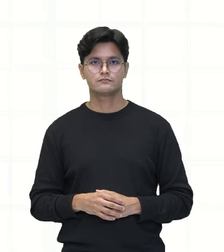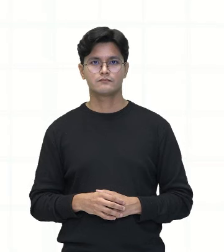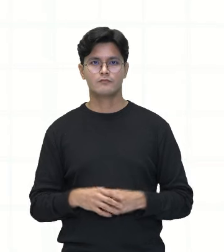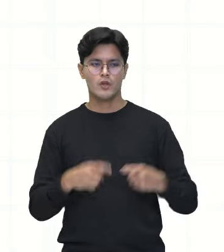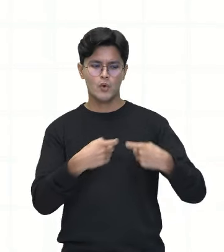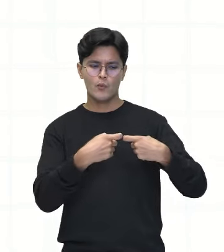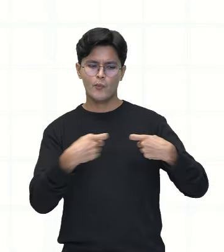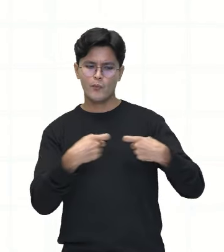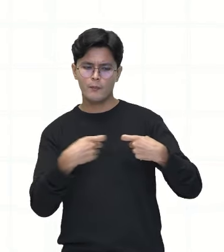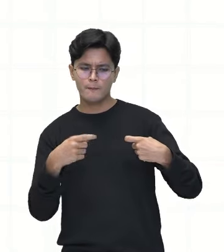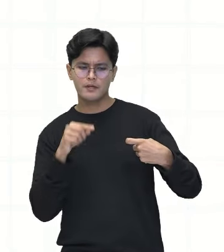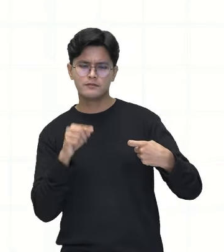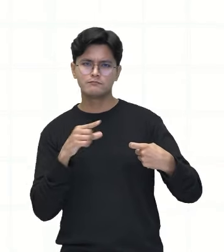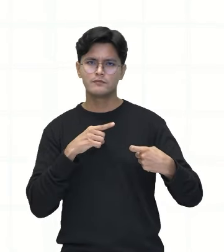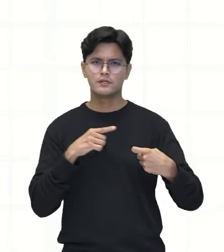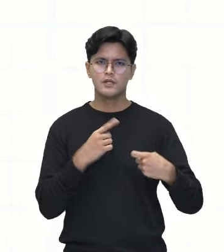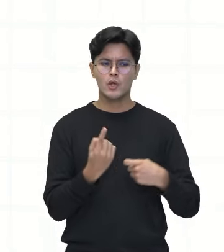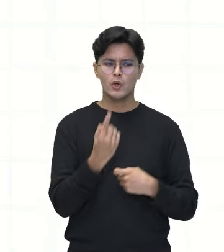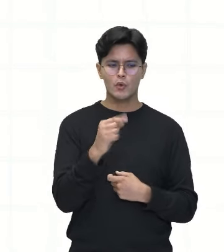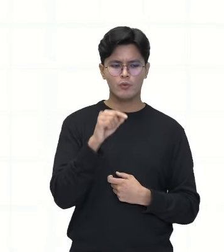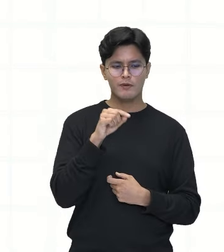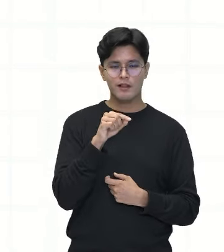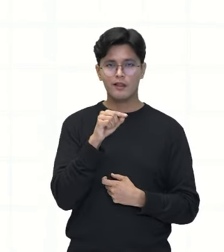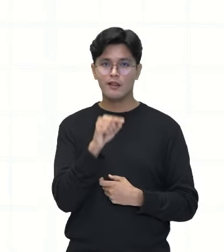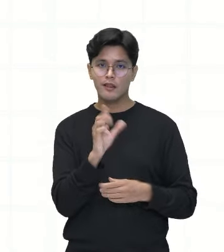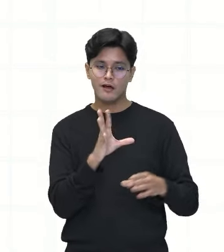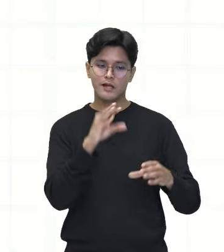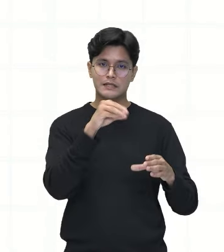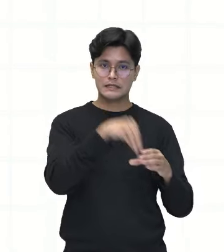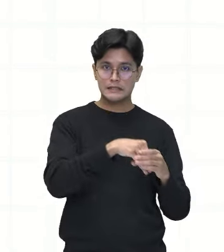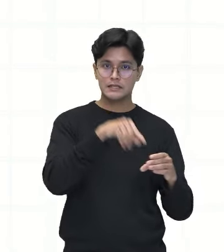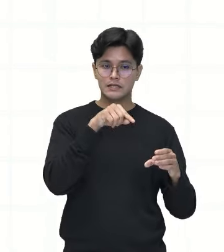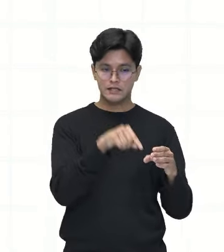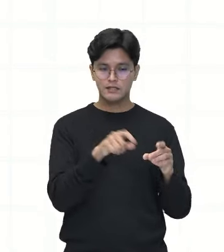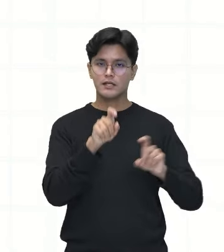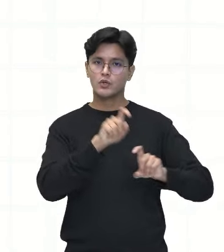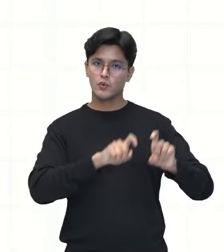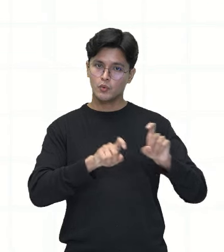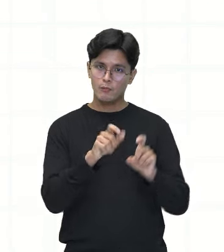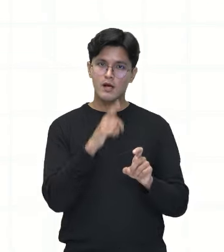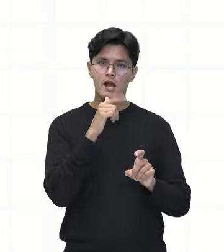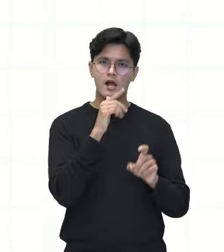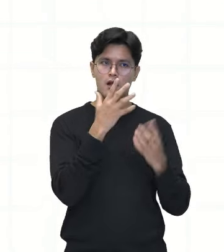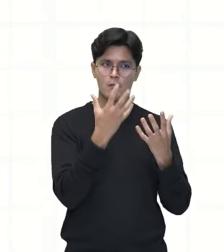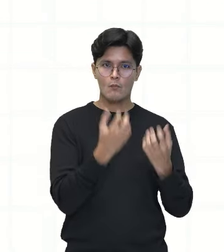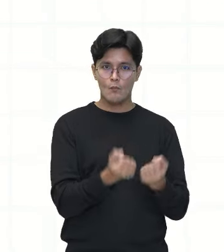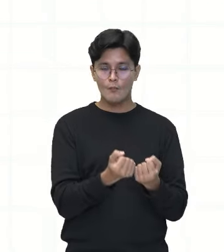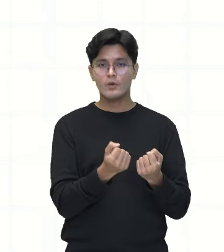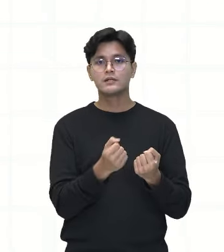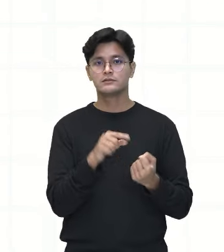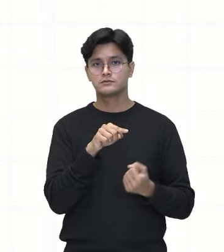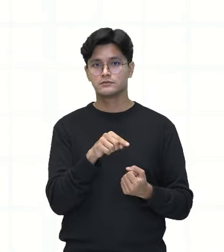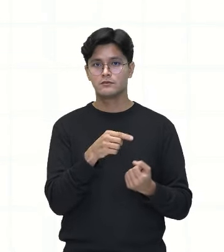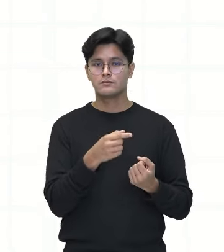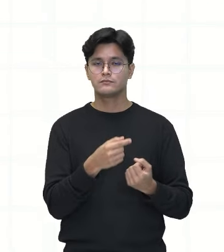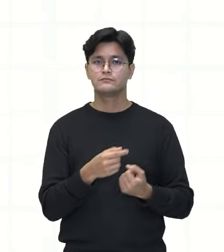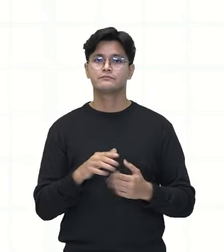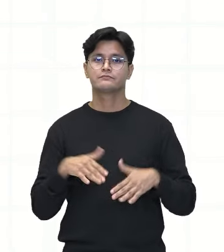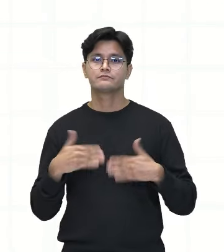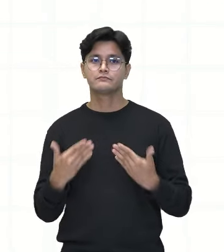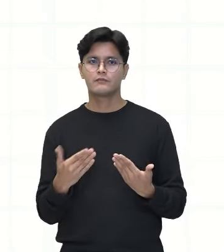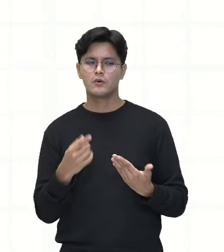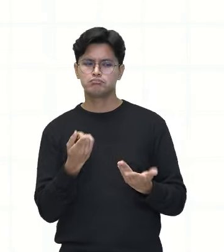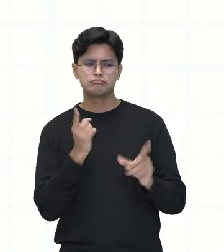né, tinham se perdido lá dentro da secadora, aqui na dryer. But I could not find it there. Então ela não